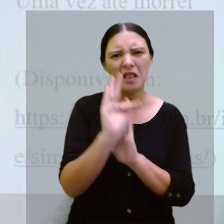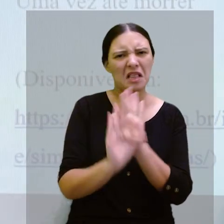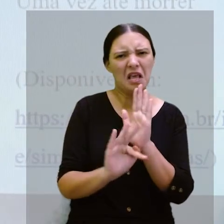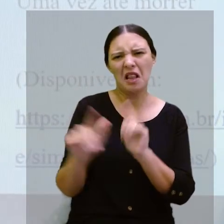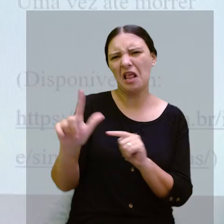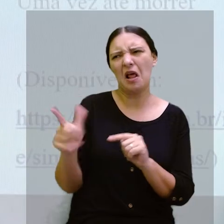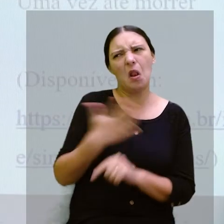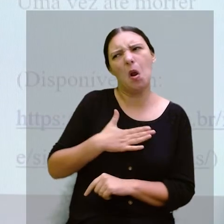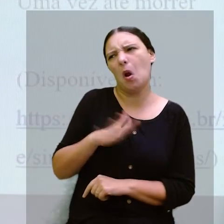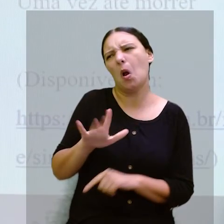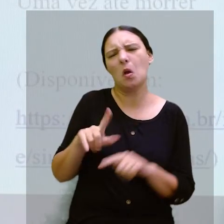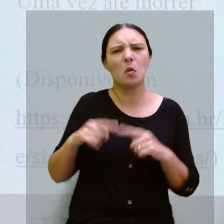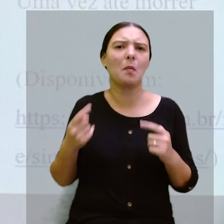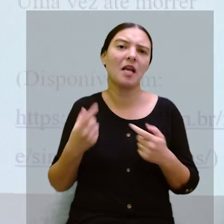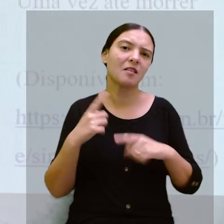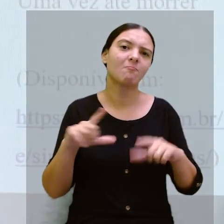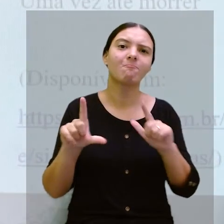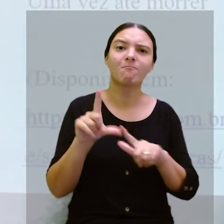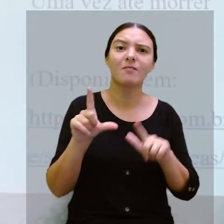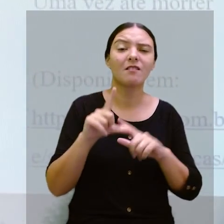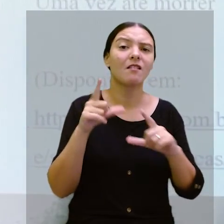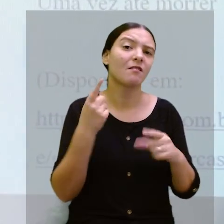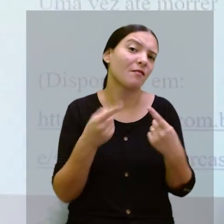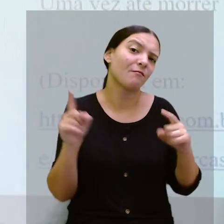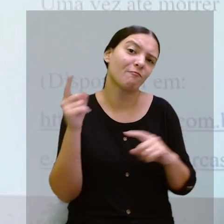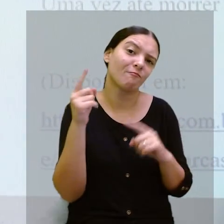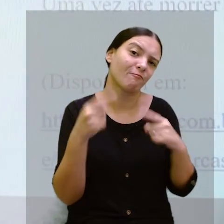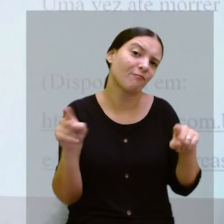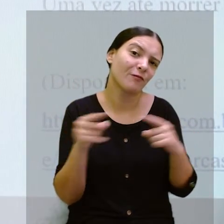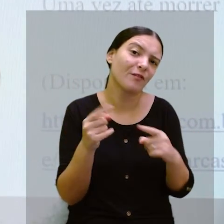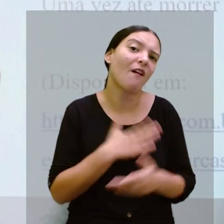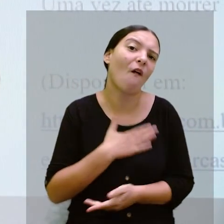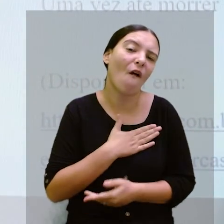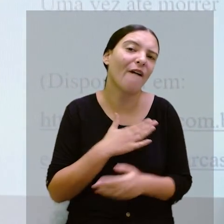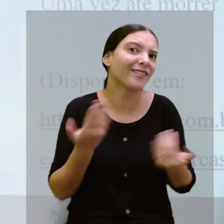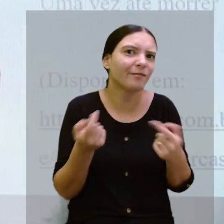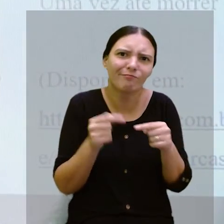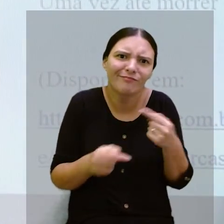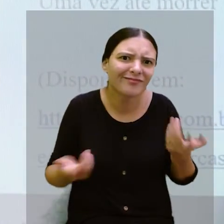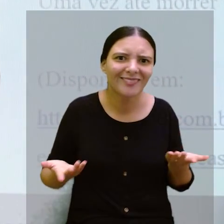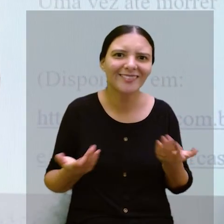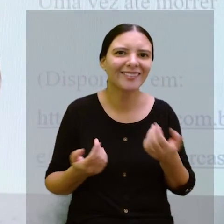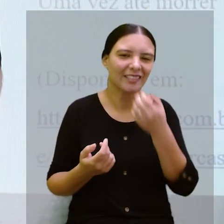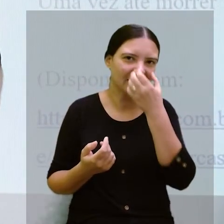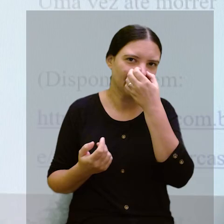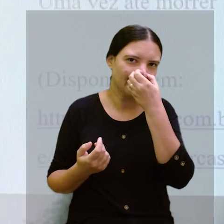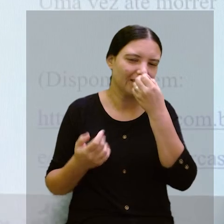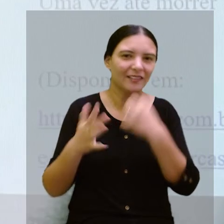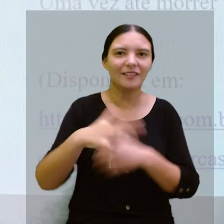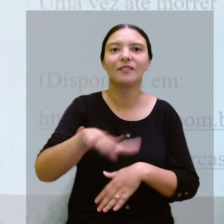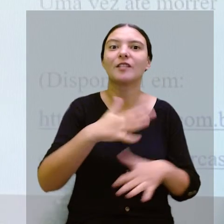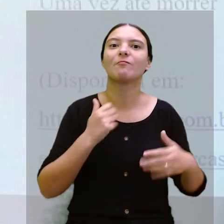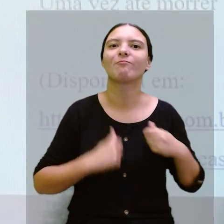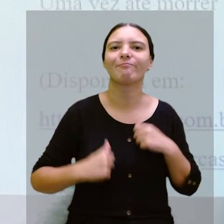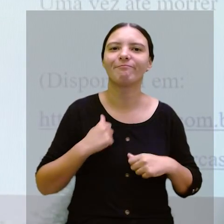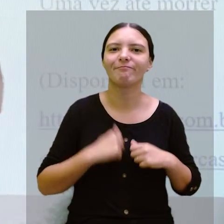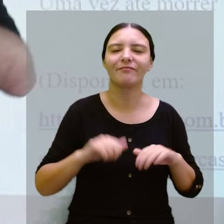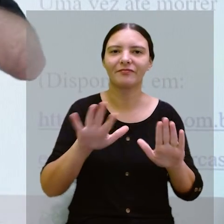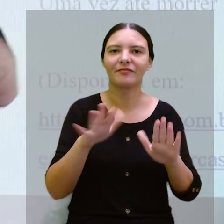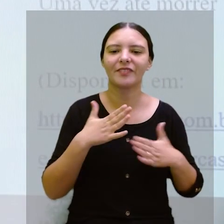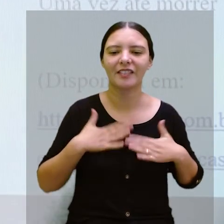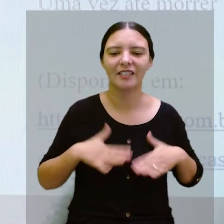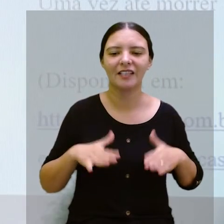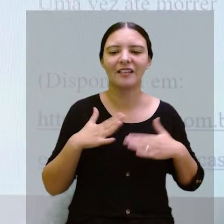mas adoro o hino do meu clube, são discursos que não fazem muito sentido, né? O pessoal ainda está agitado, vamos acalmar, acabou.